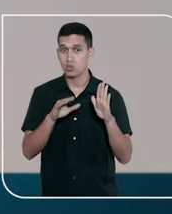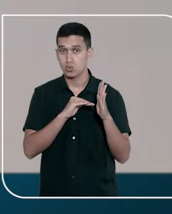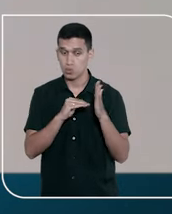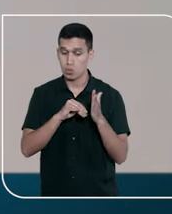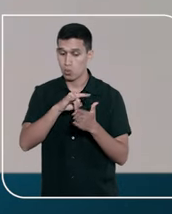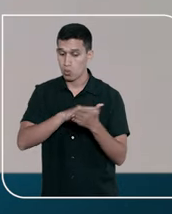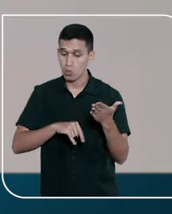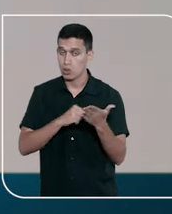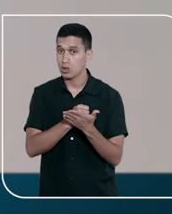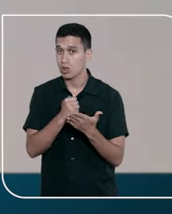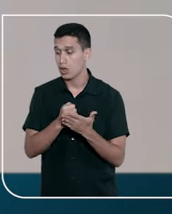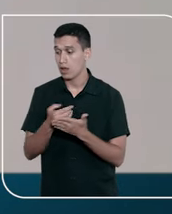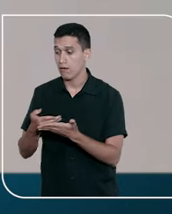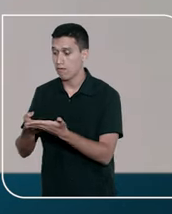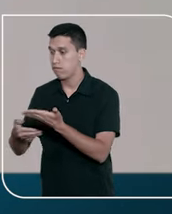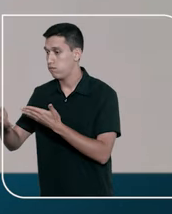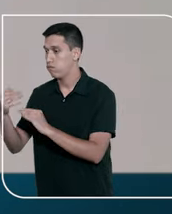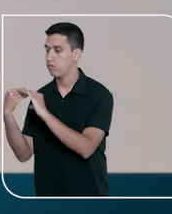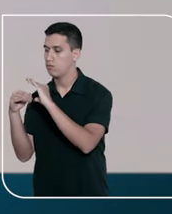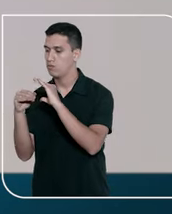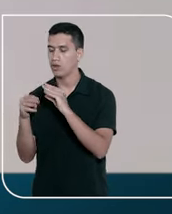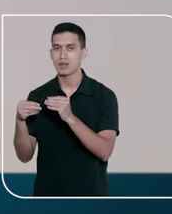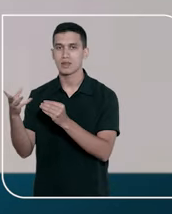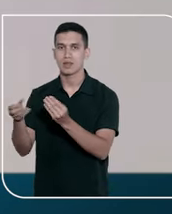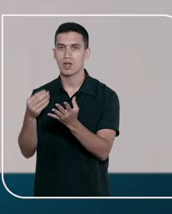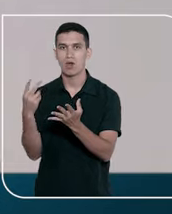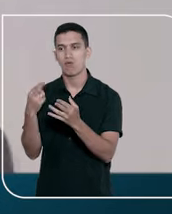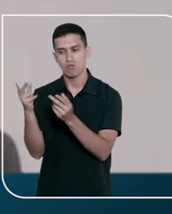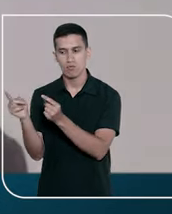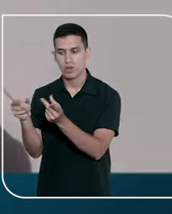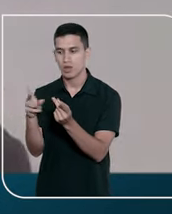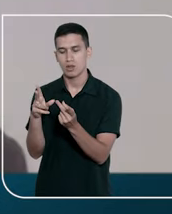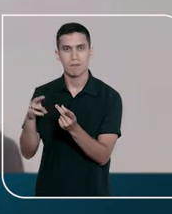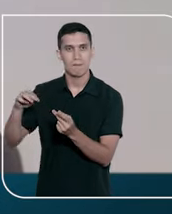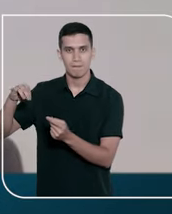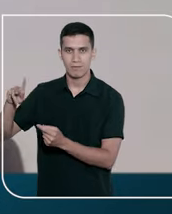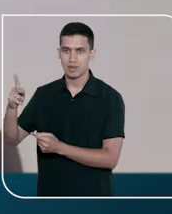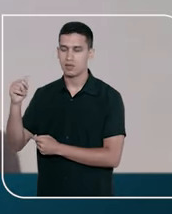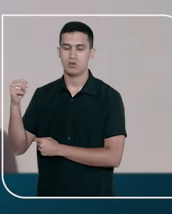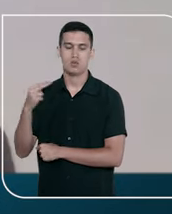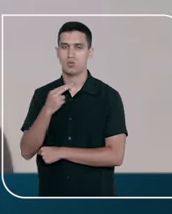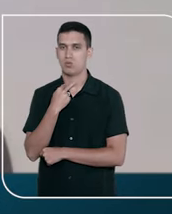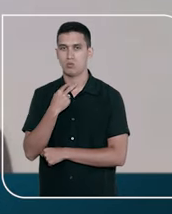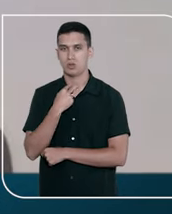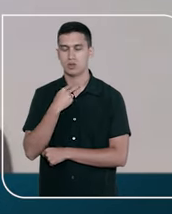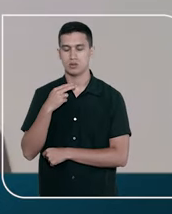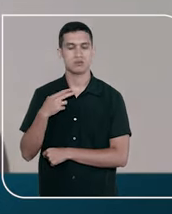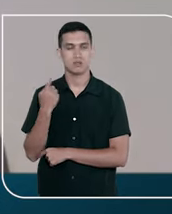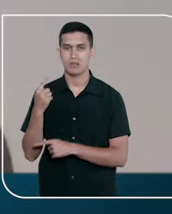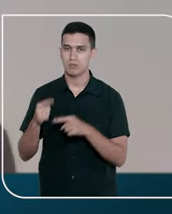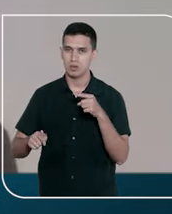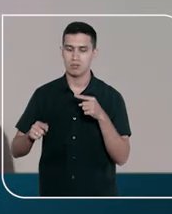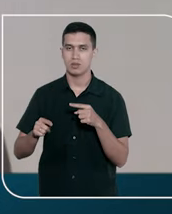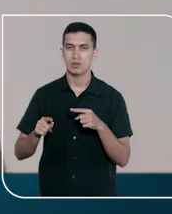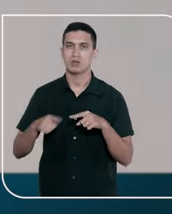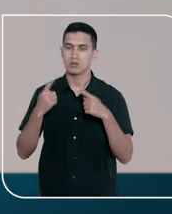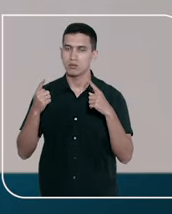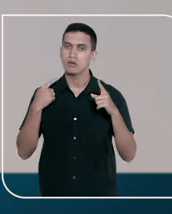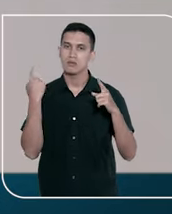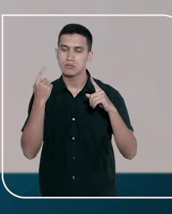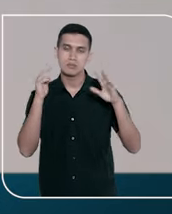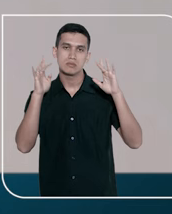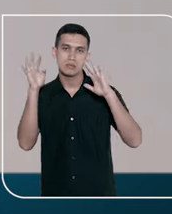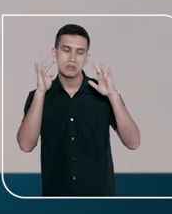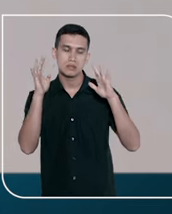a transferência das milhas, né? O contrato em si já é válido, mas até extracontratualmente, se você for imaginar, considerar